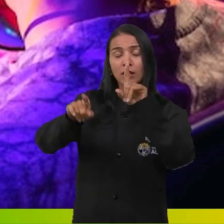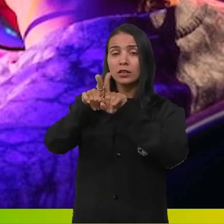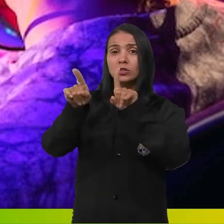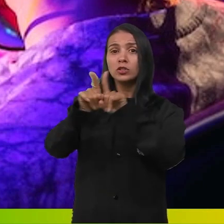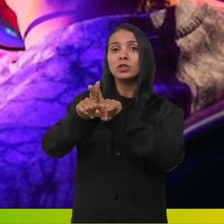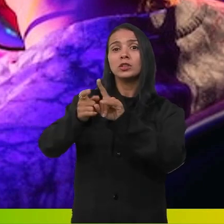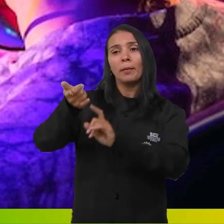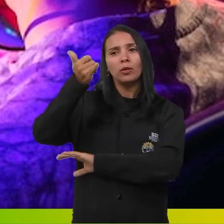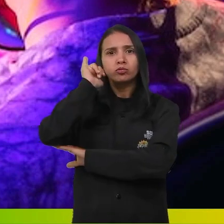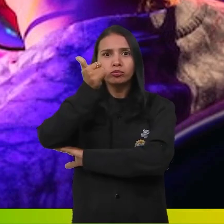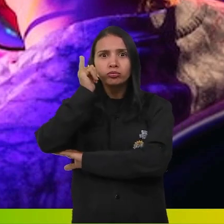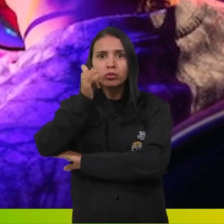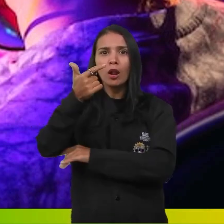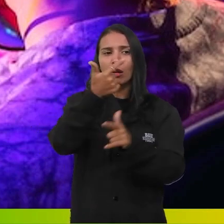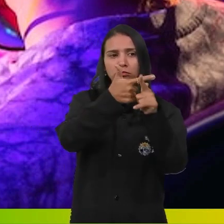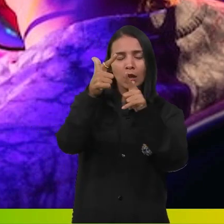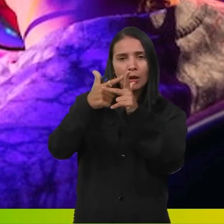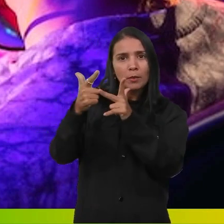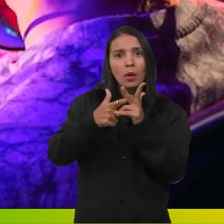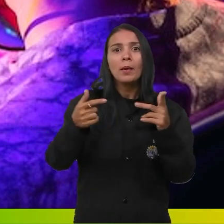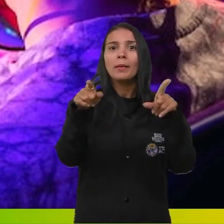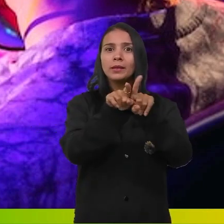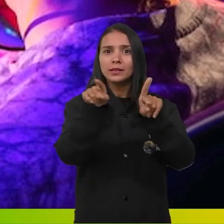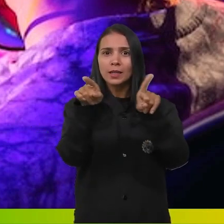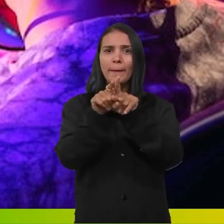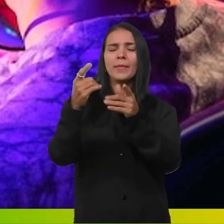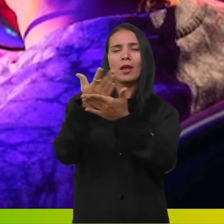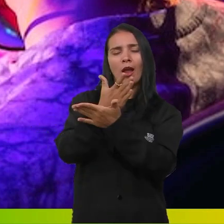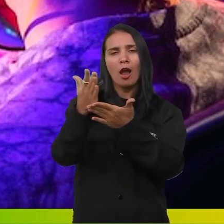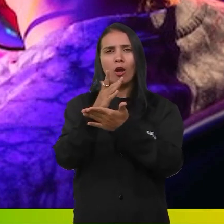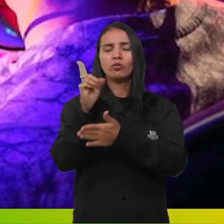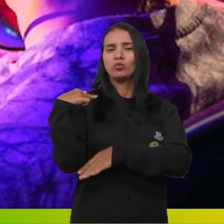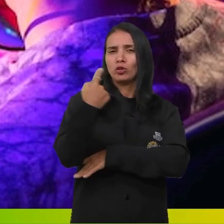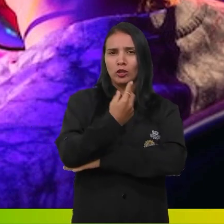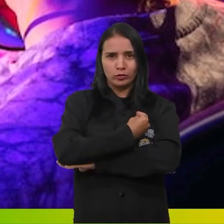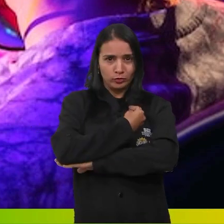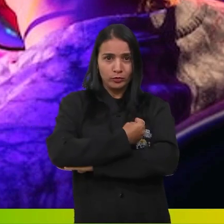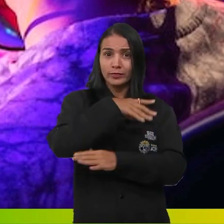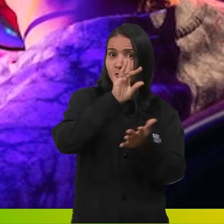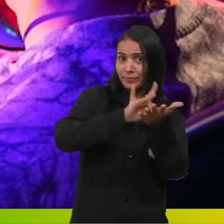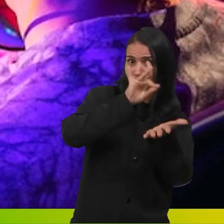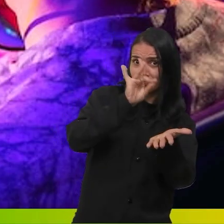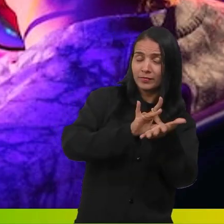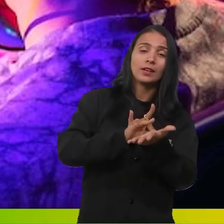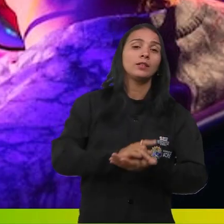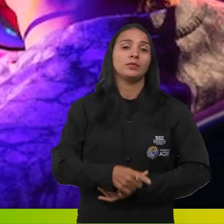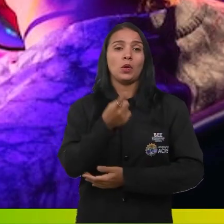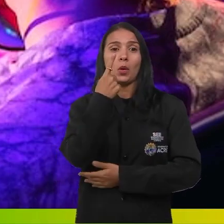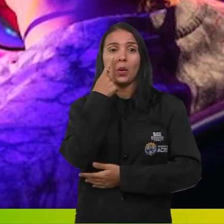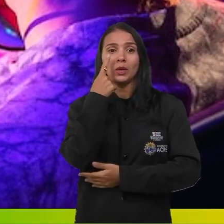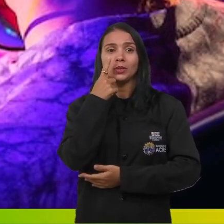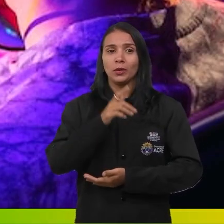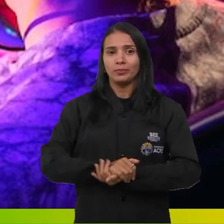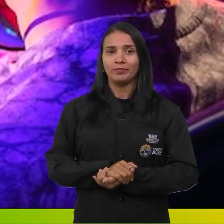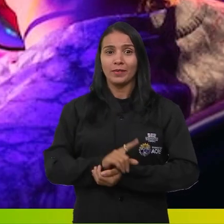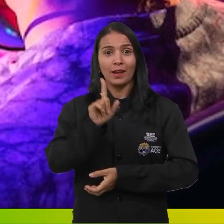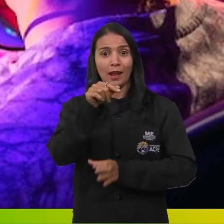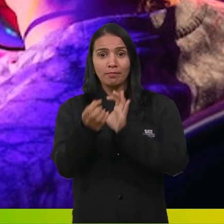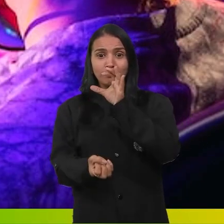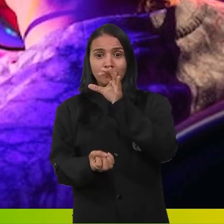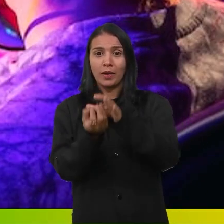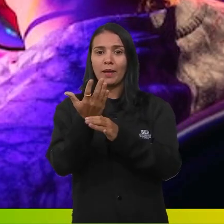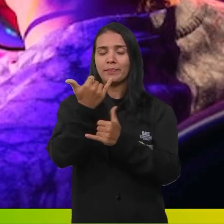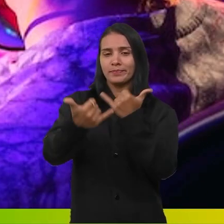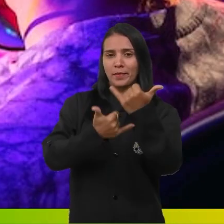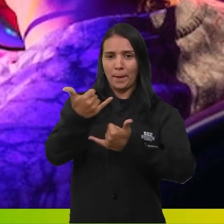problematizam eventos reais. Vamos fazer um adendo aqui nas grifações, vamos lá, ó. News games emergem como jogos eletrônicos,